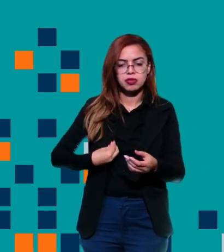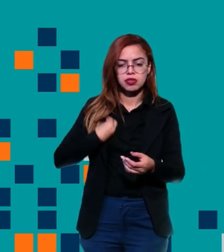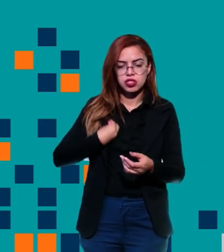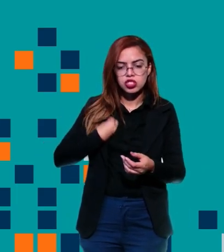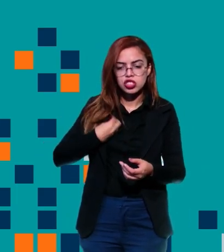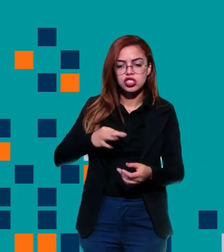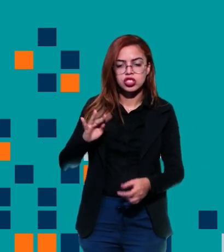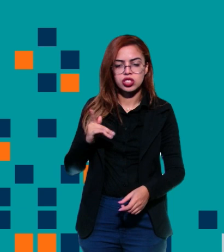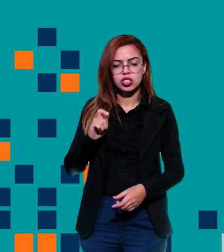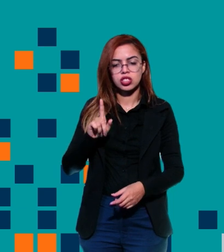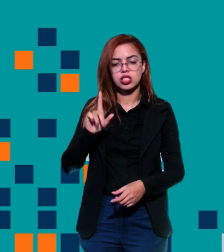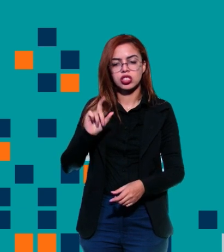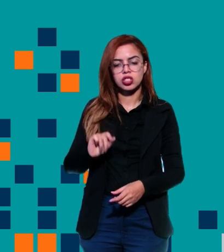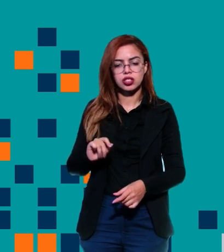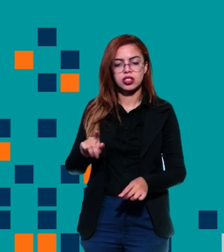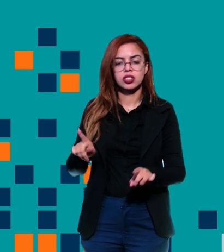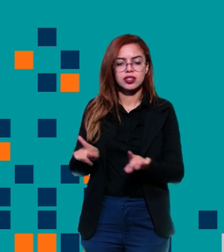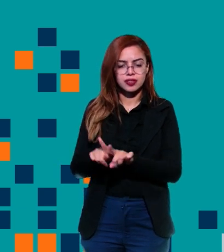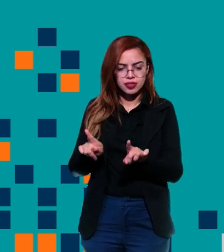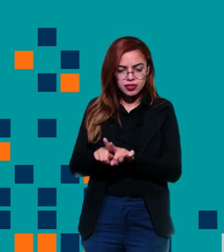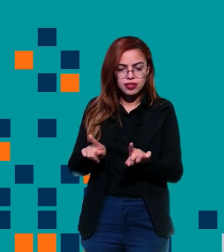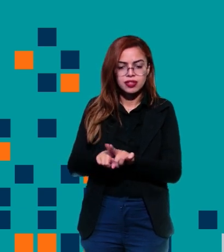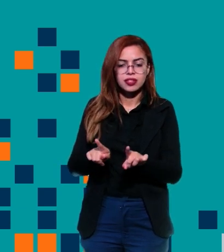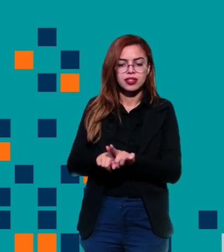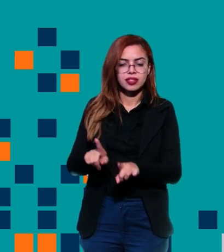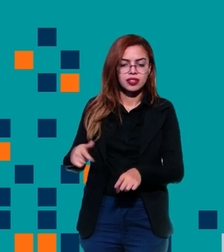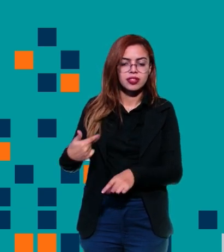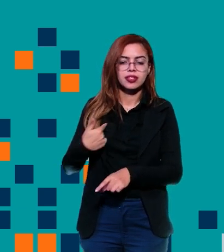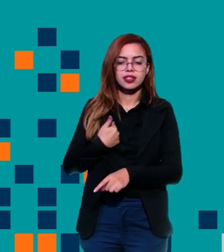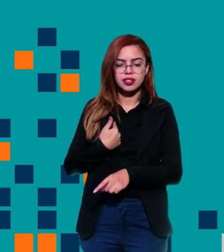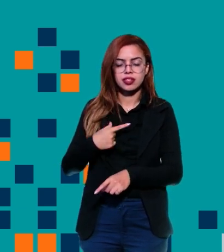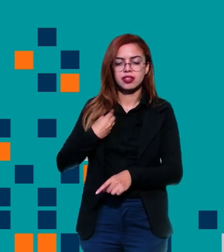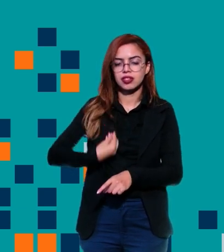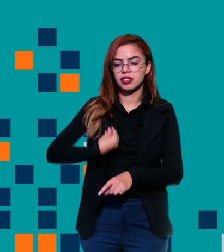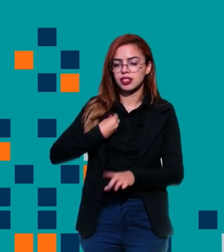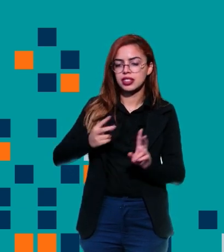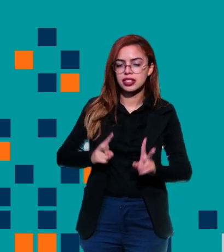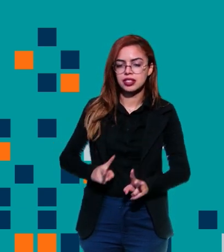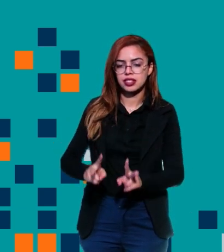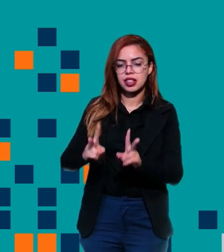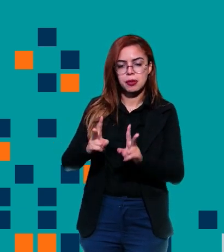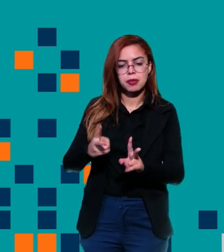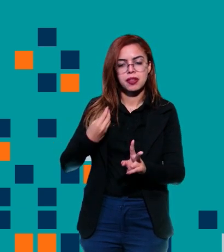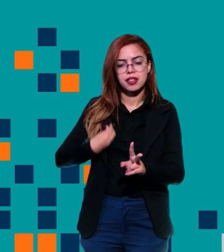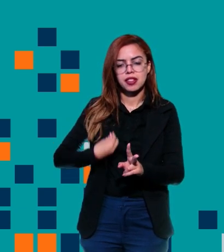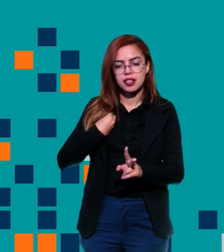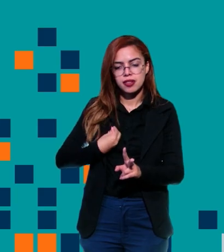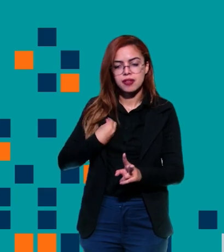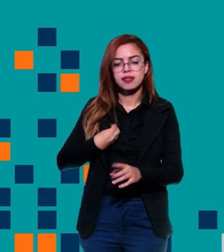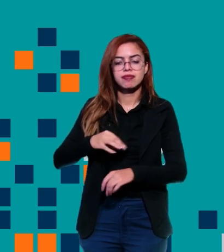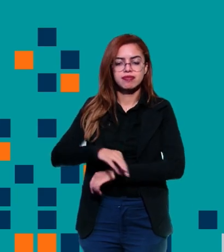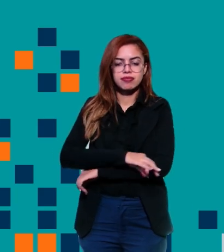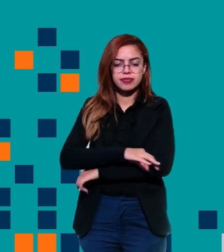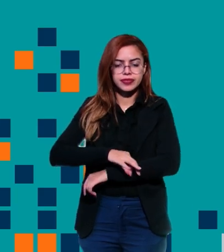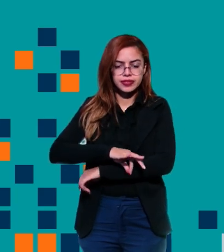Tiago. E eu acho que eu sempre vivi com esse discurso de arquitetura